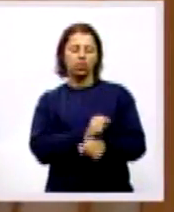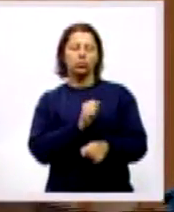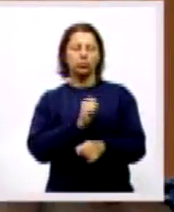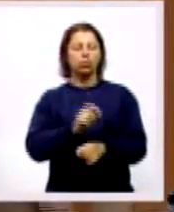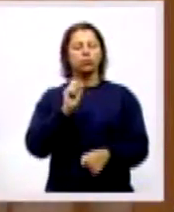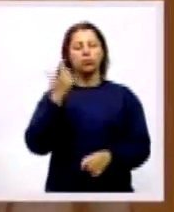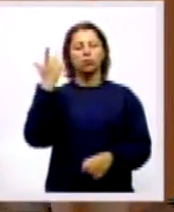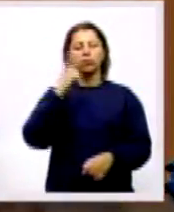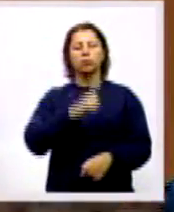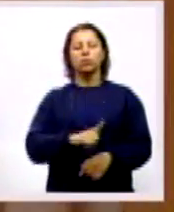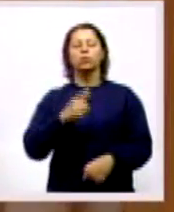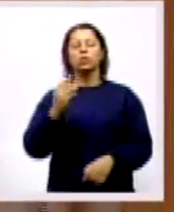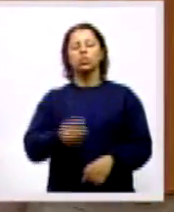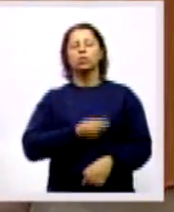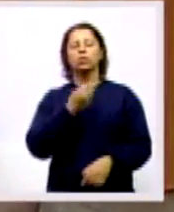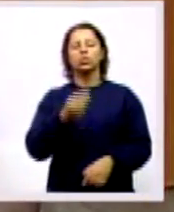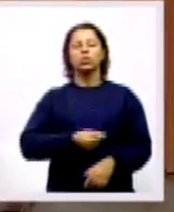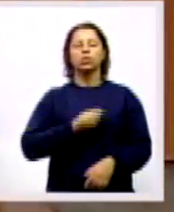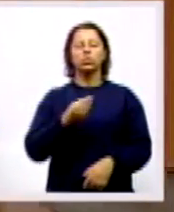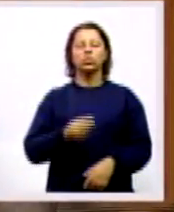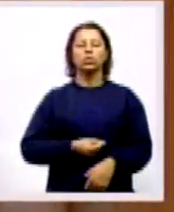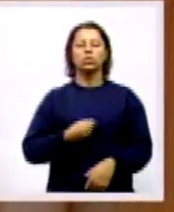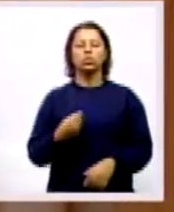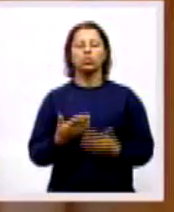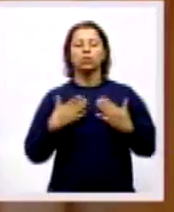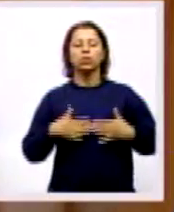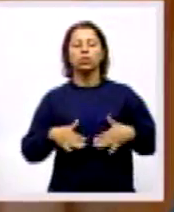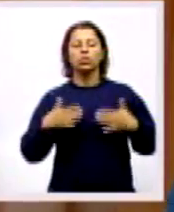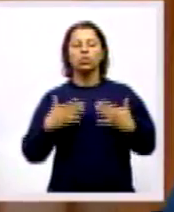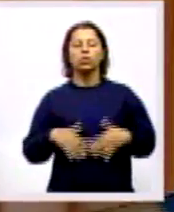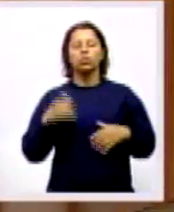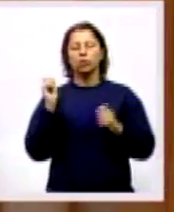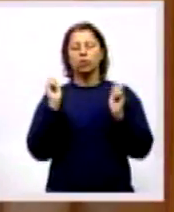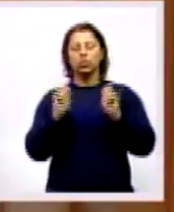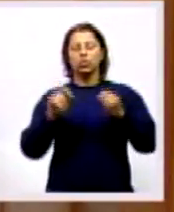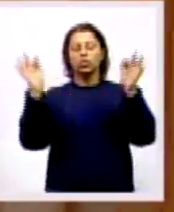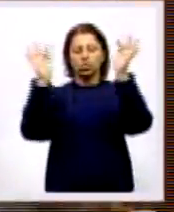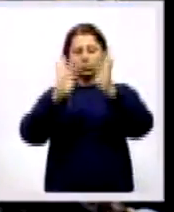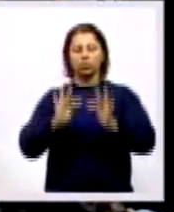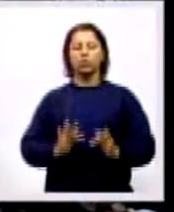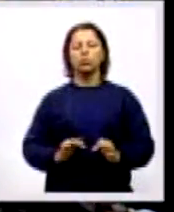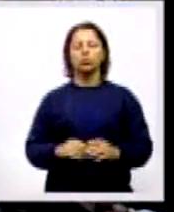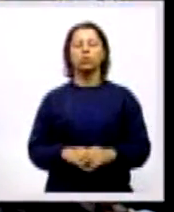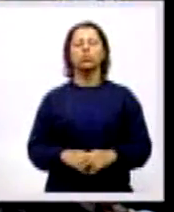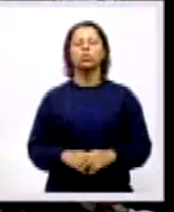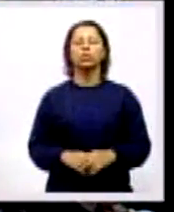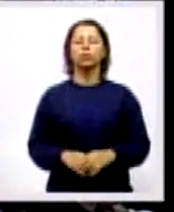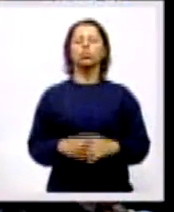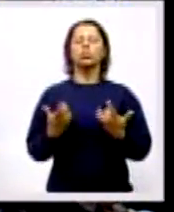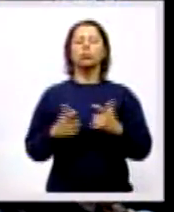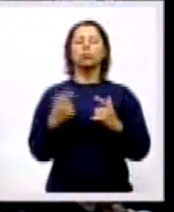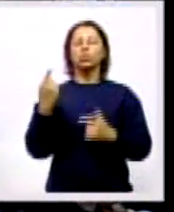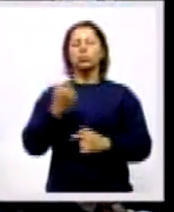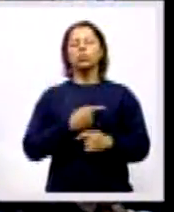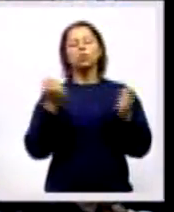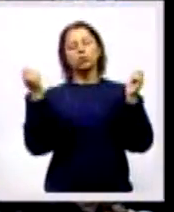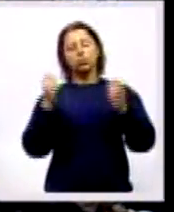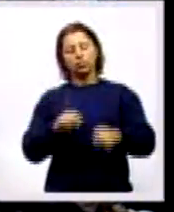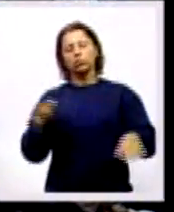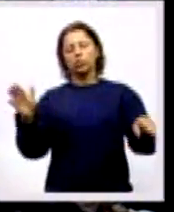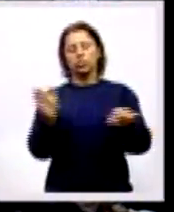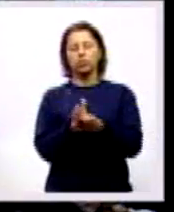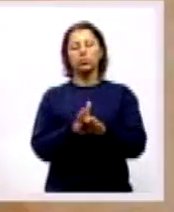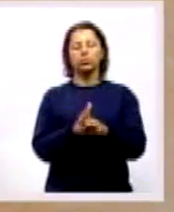lá a gente possa viver, lá a gente possa ser feliz, o lugar onde nós possamos